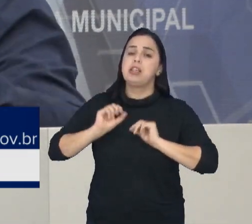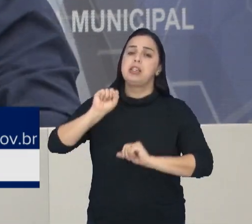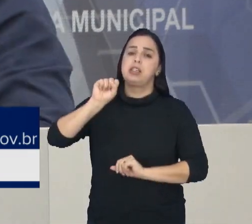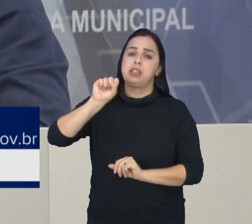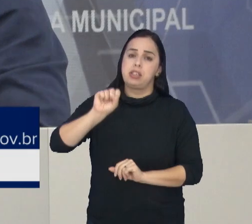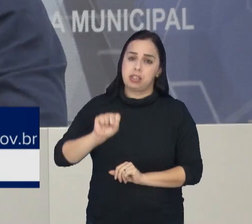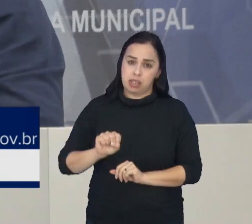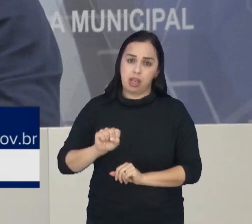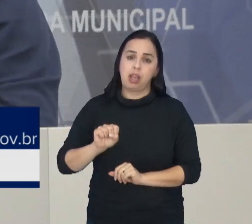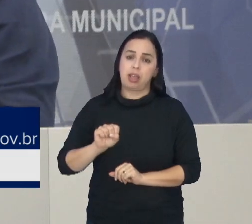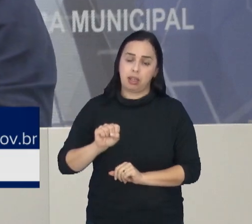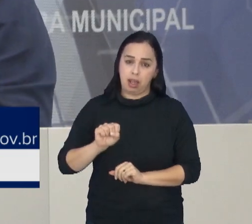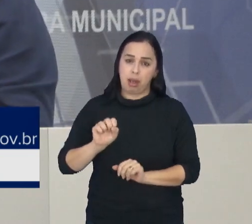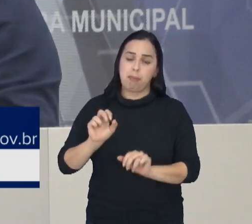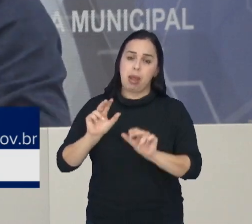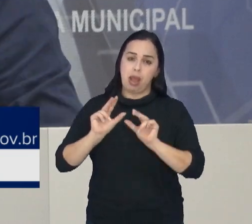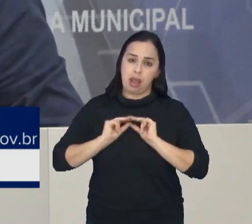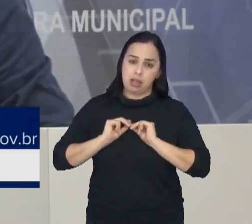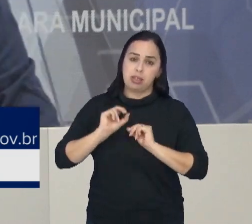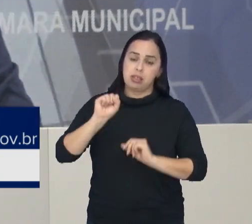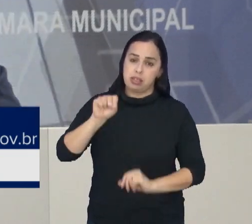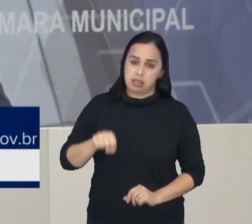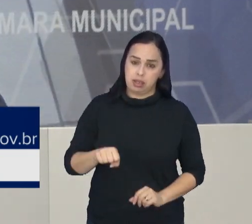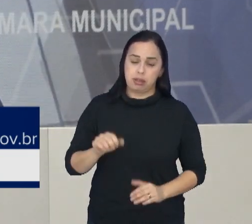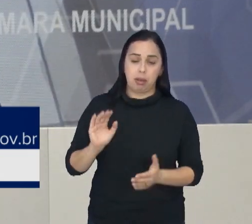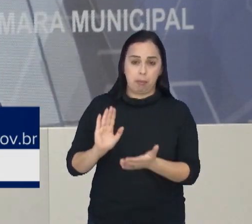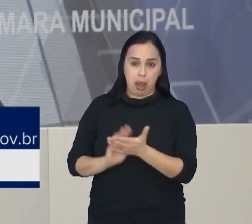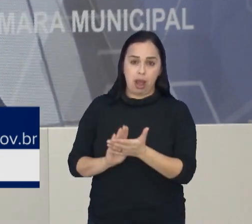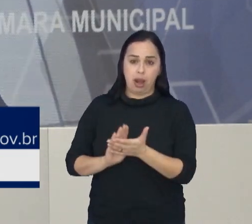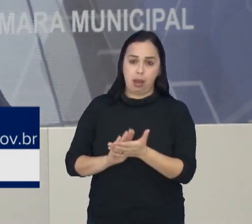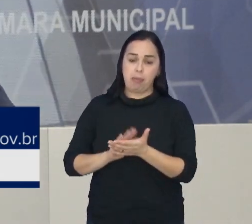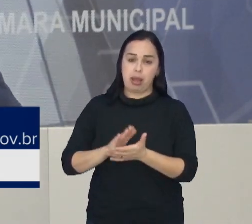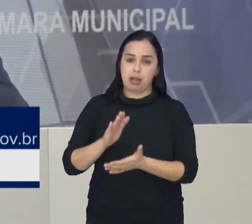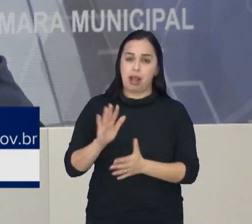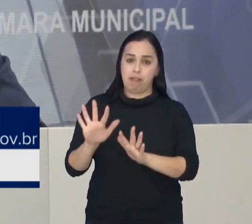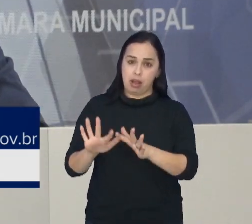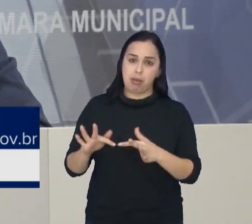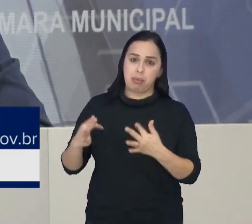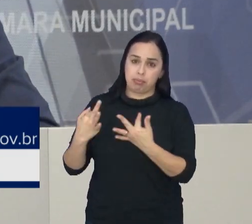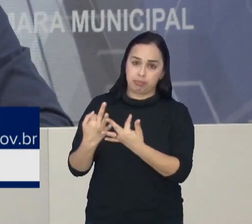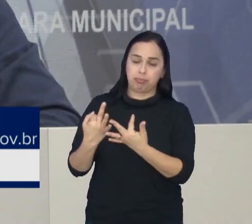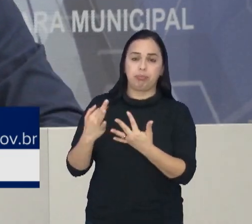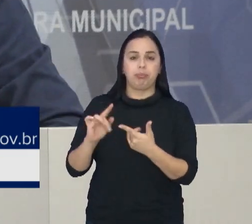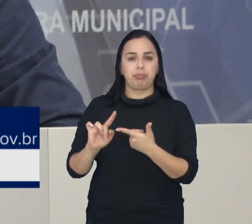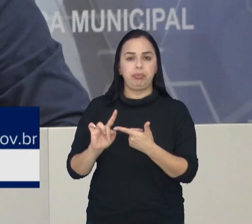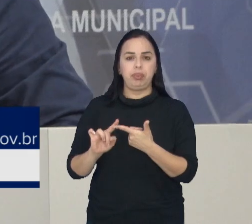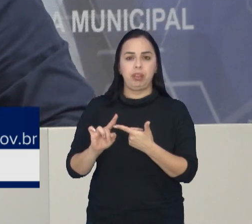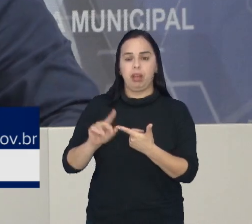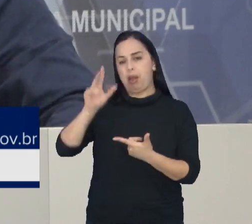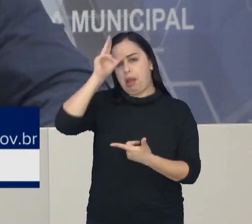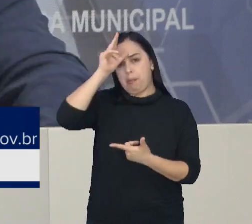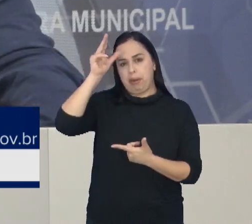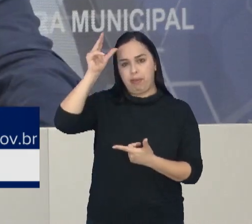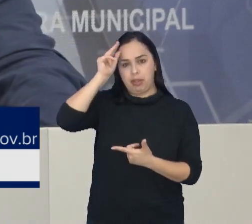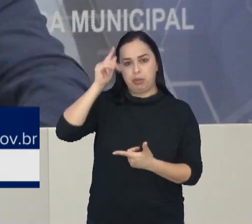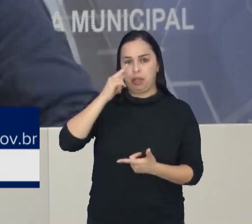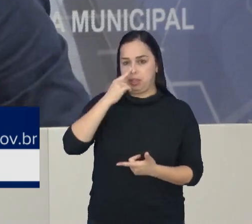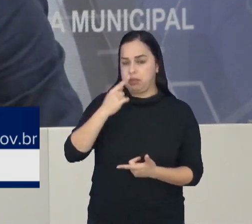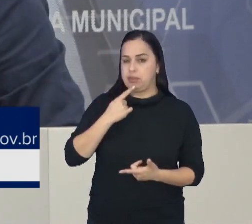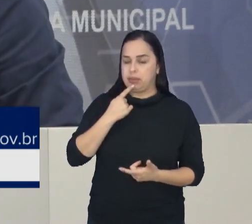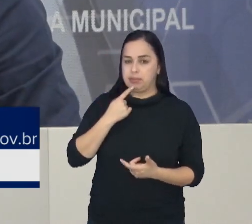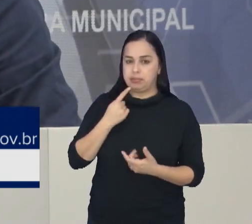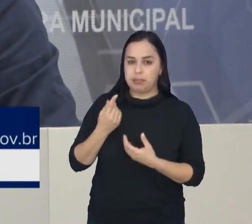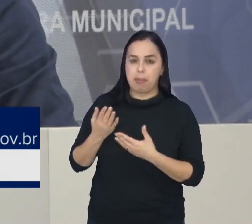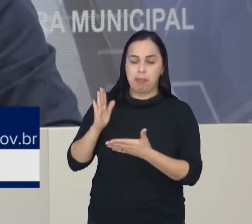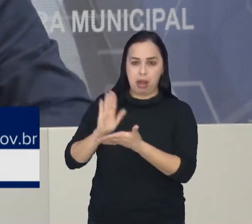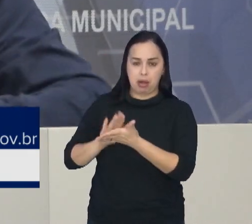todos nós aqui essa consideração. Parabéns aí à família, parabéns também ao prefeito Anderson Farias por